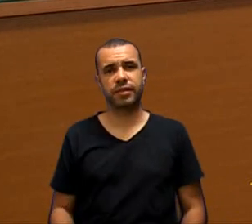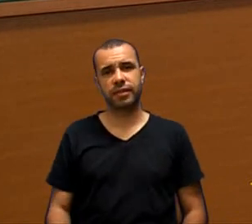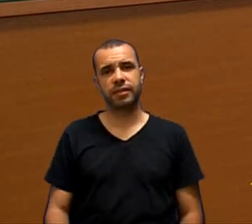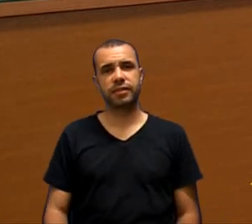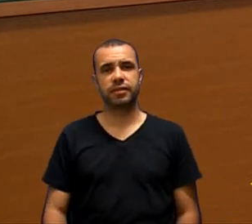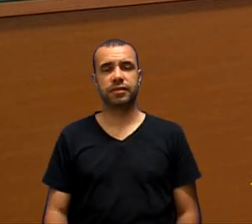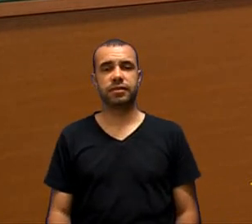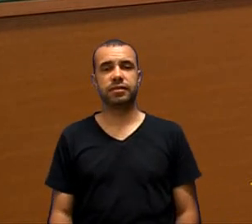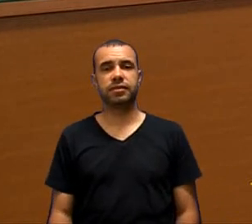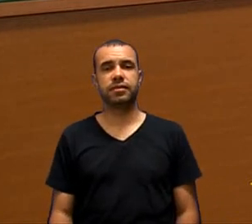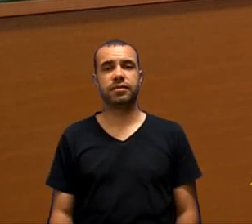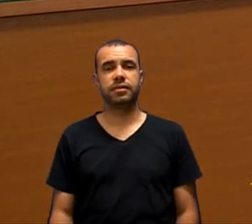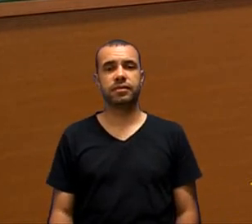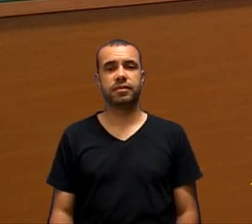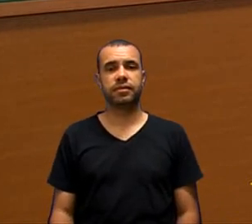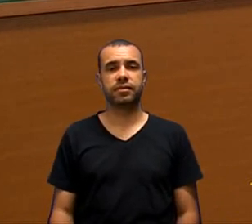Martinho?